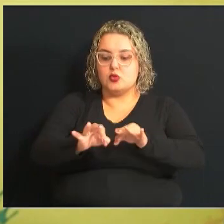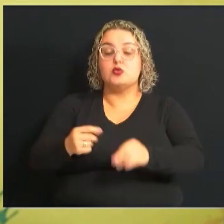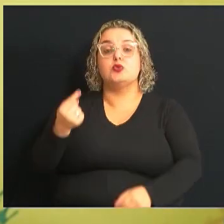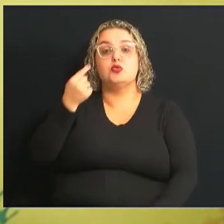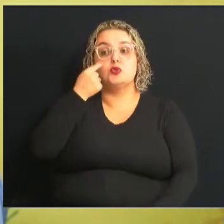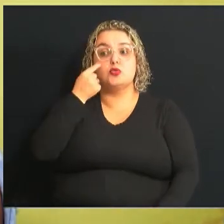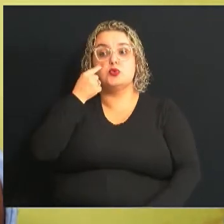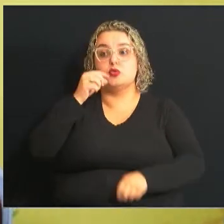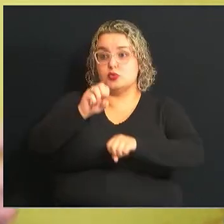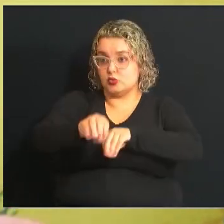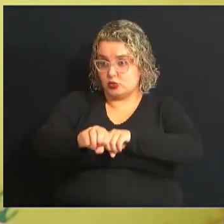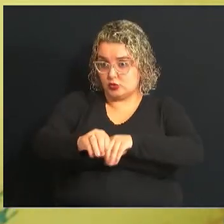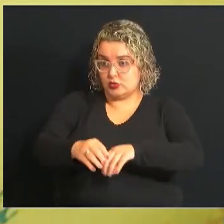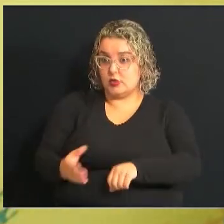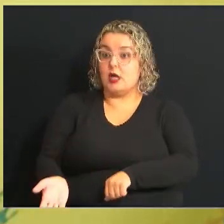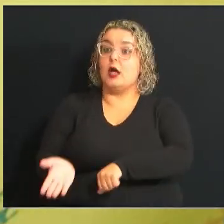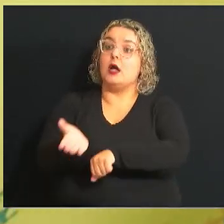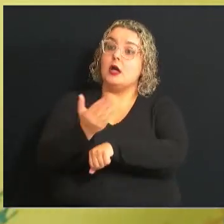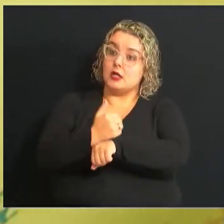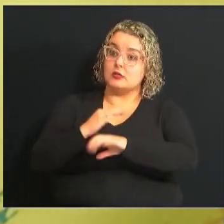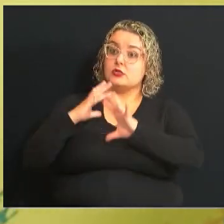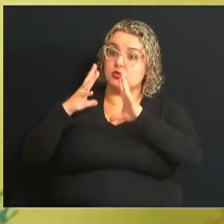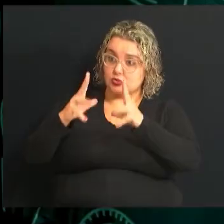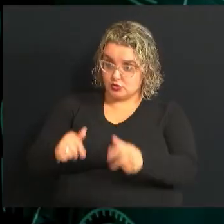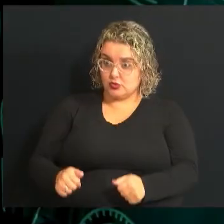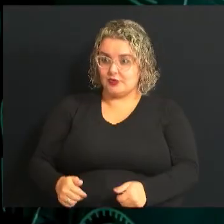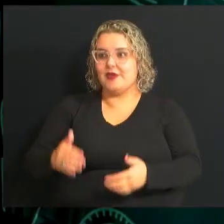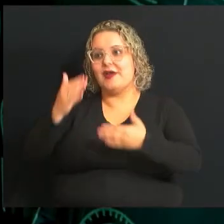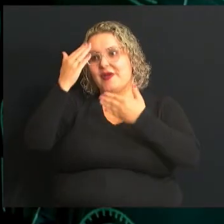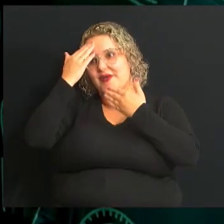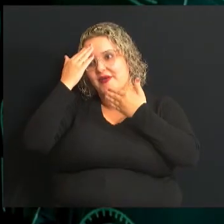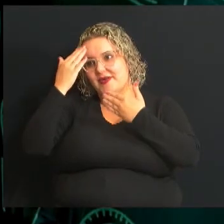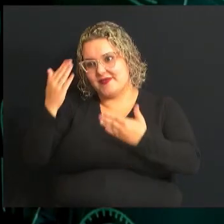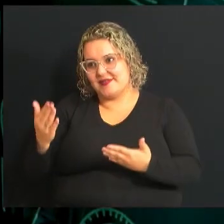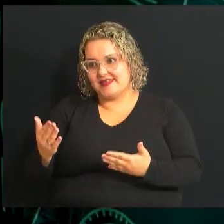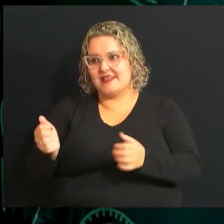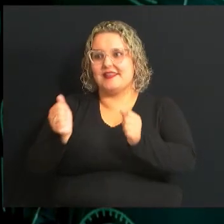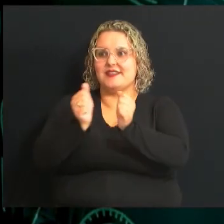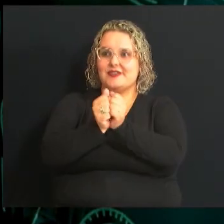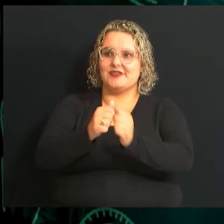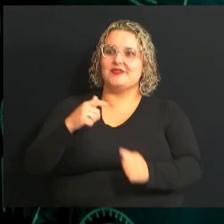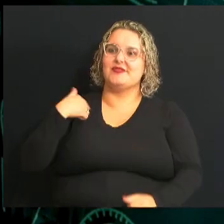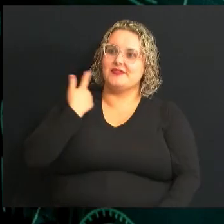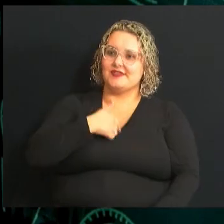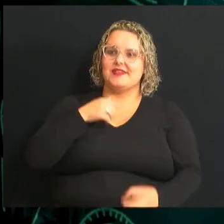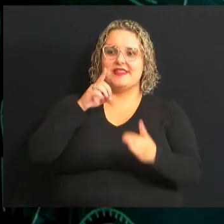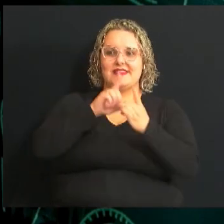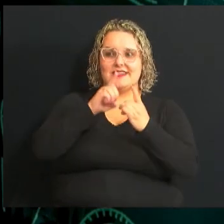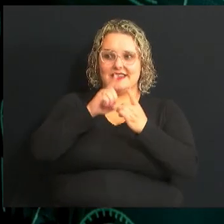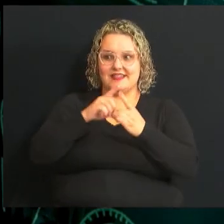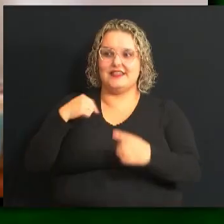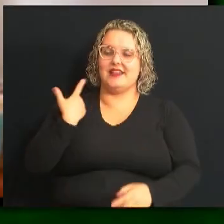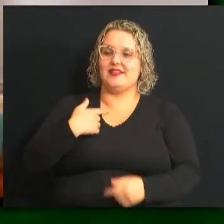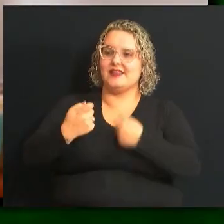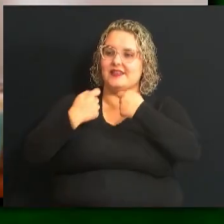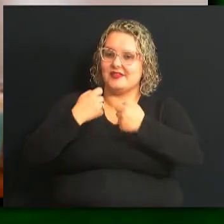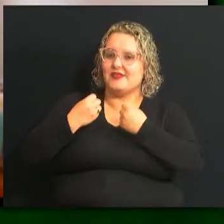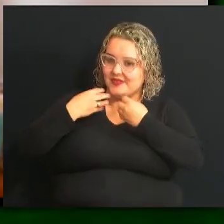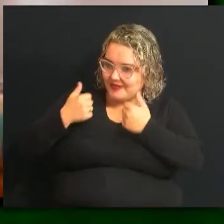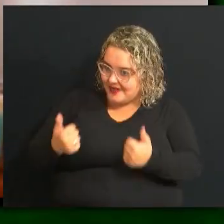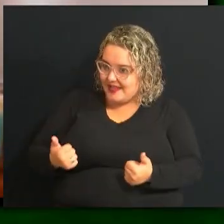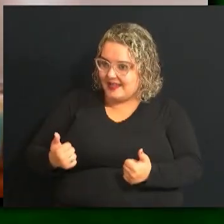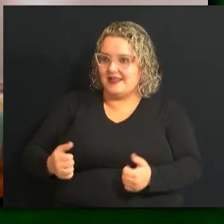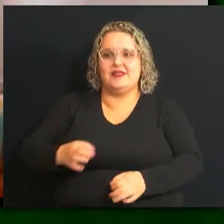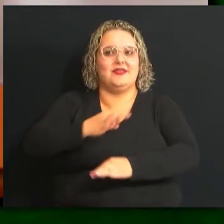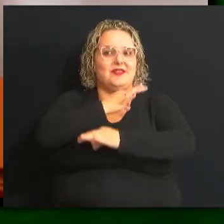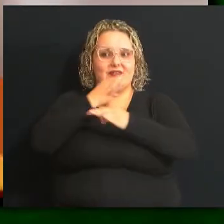na Educação. Antes de mais nada, muito obrigado por estar aqui conosco, atender a nossa reportagem. Tudo bem? Tudo bem,